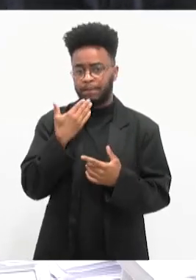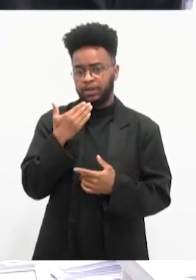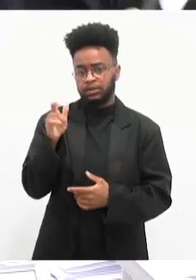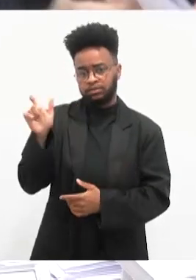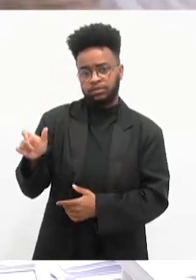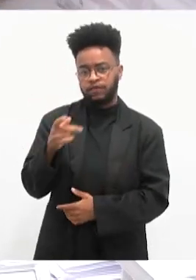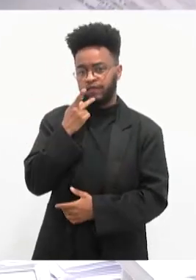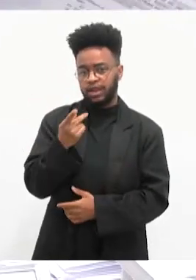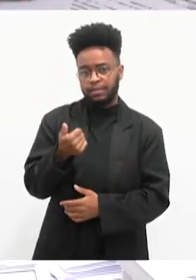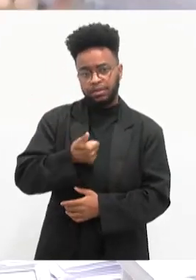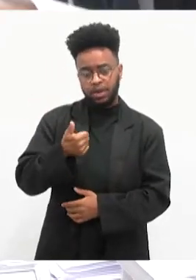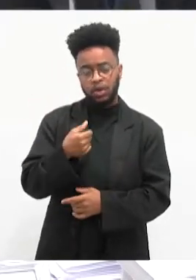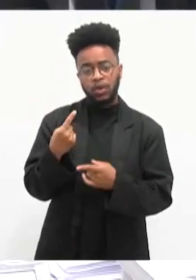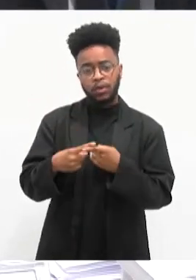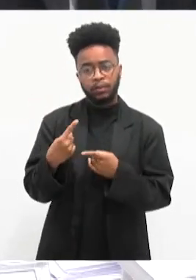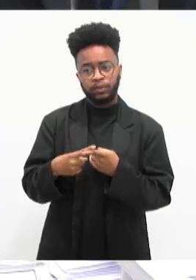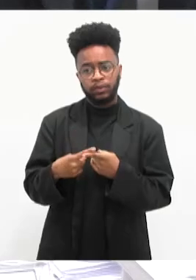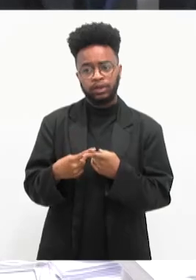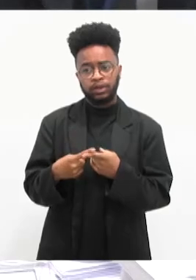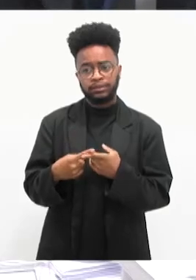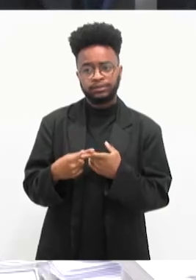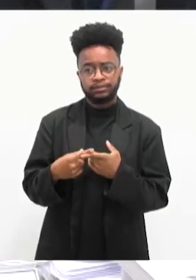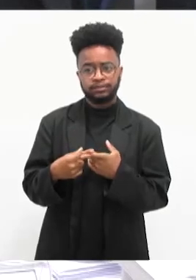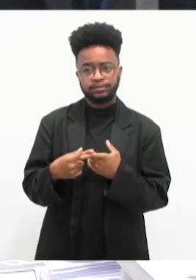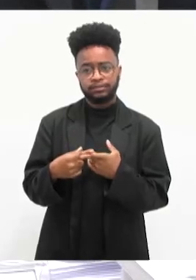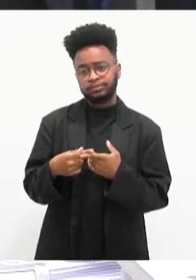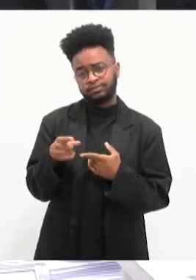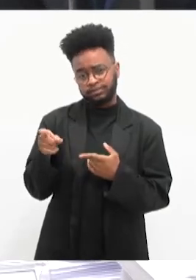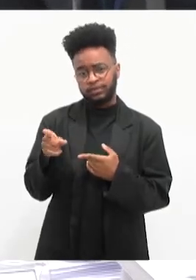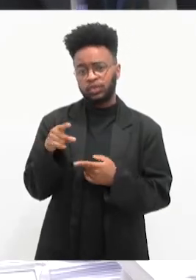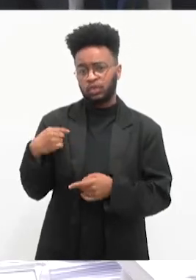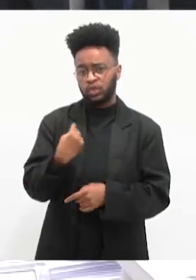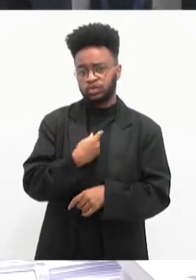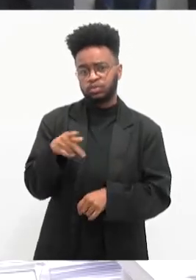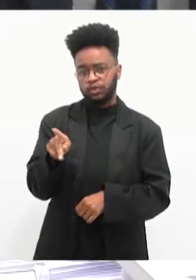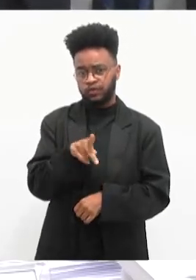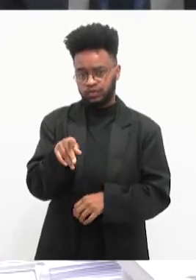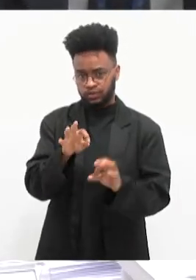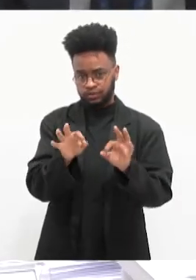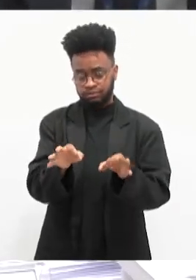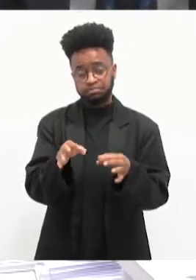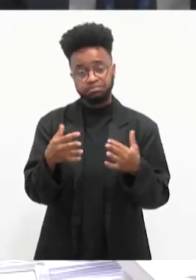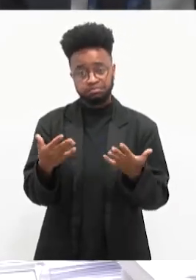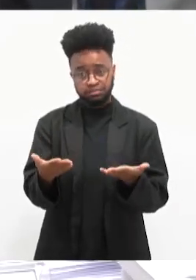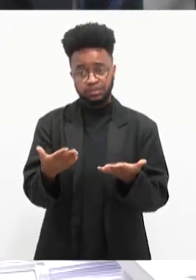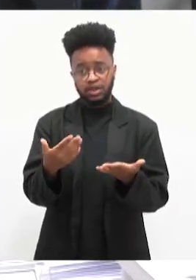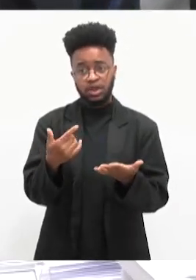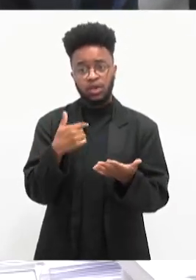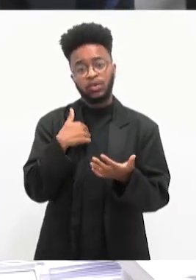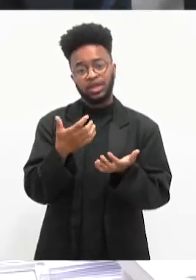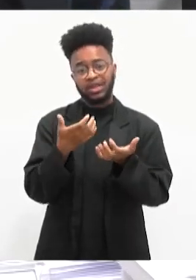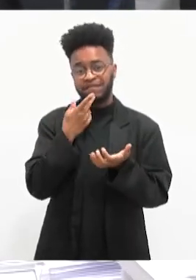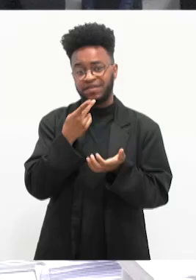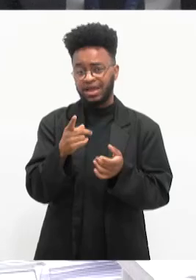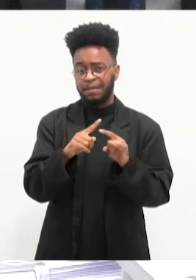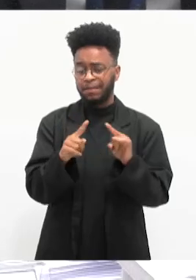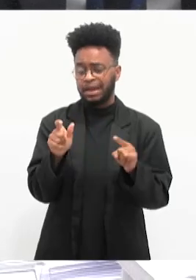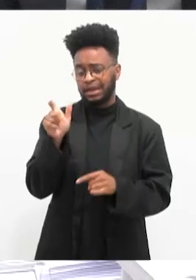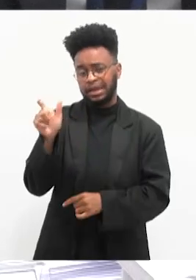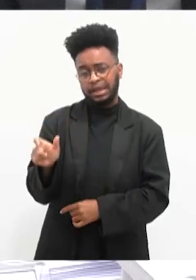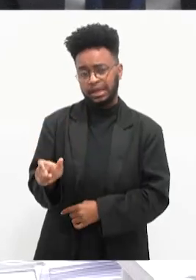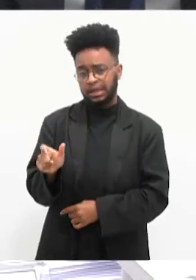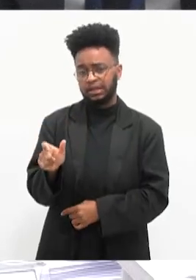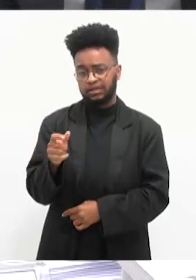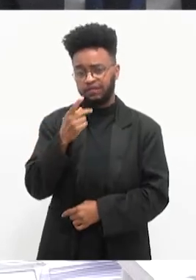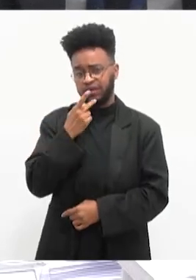antes, porque o deputado Luiz Paulo é nosso professor. Então, eu ia falar, mas ele